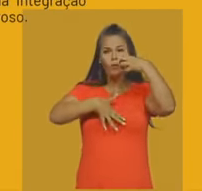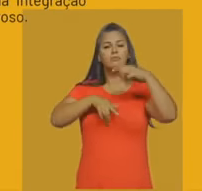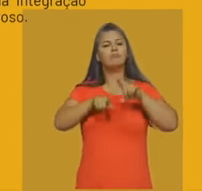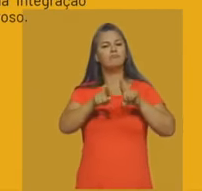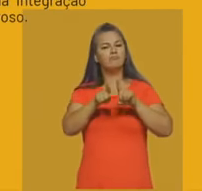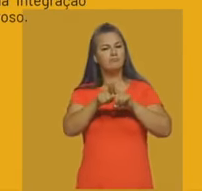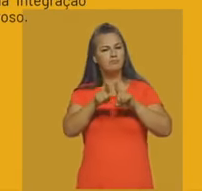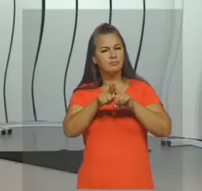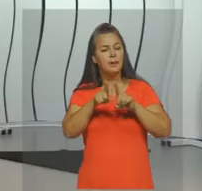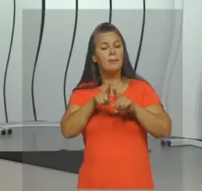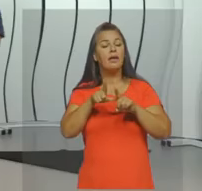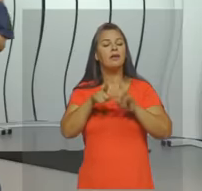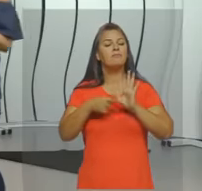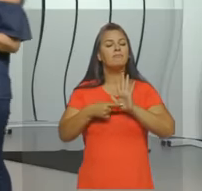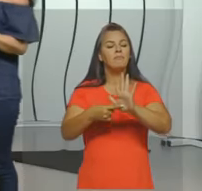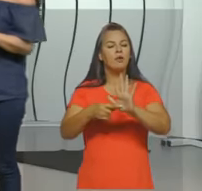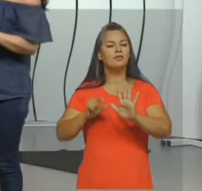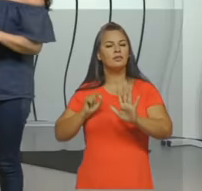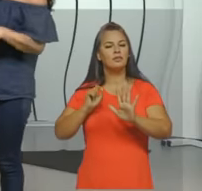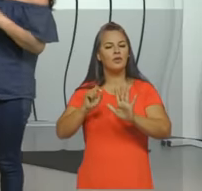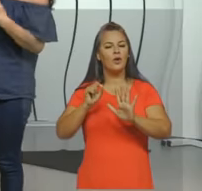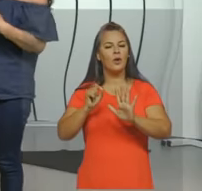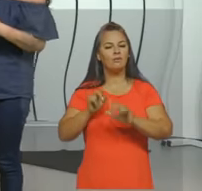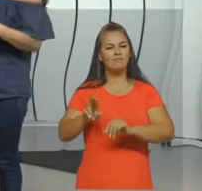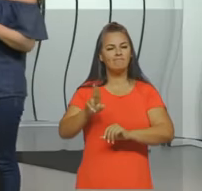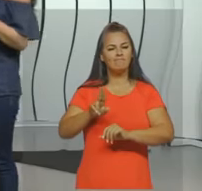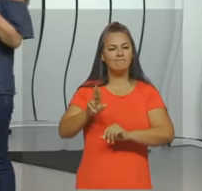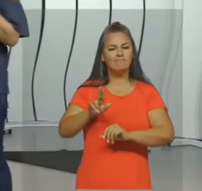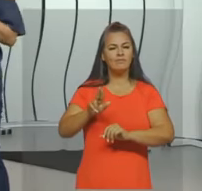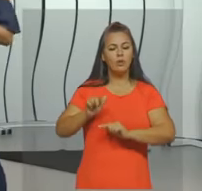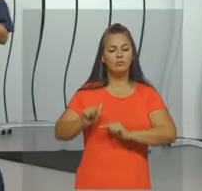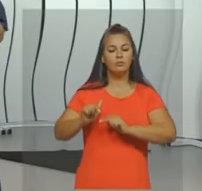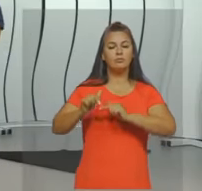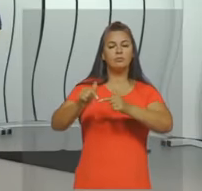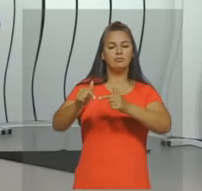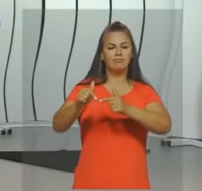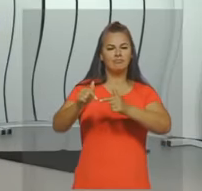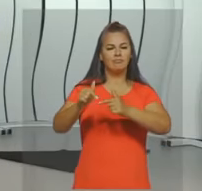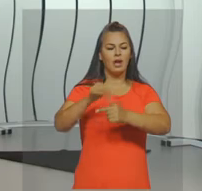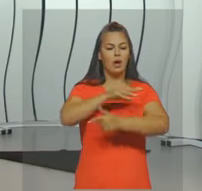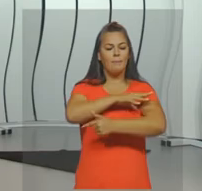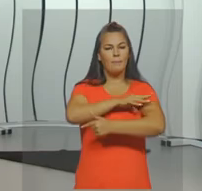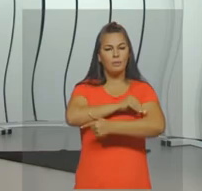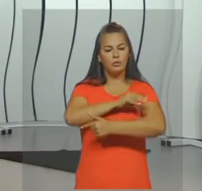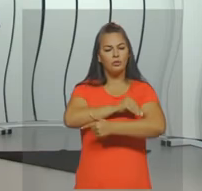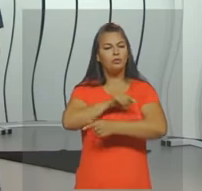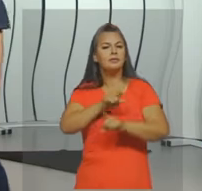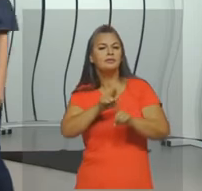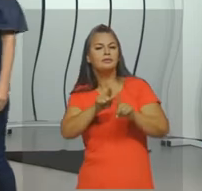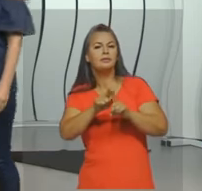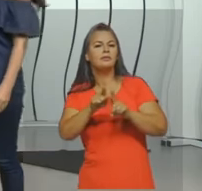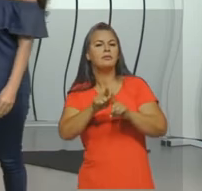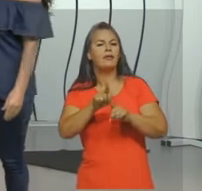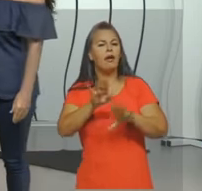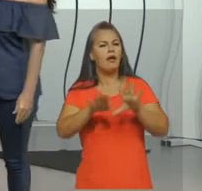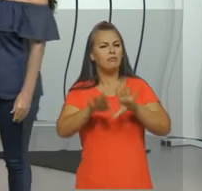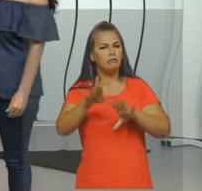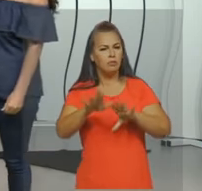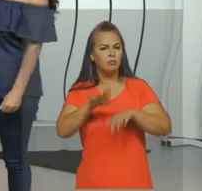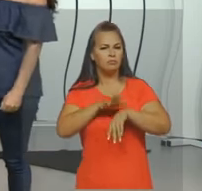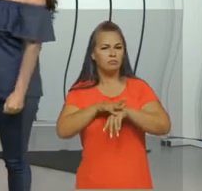sistema muscular, tá? E também vamos entender algumas doenças do sistema muscular.